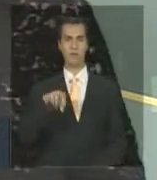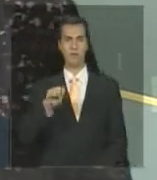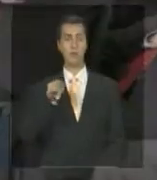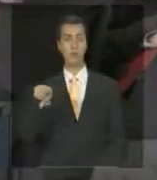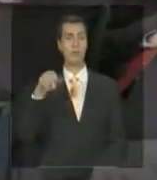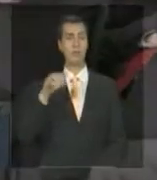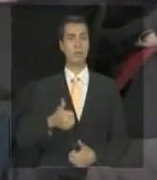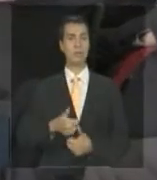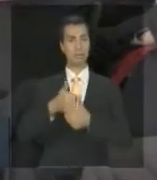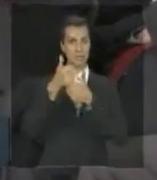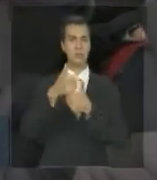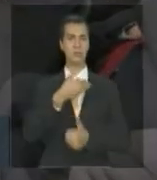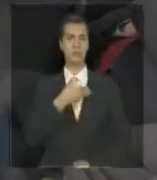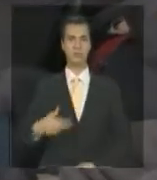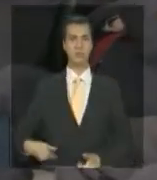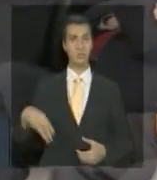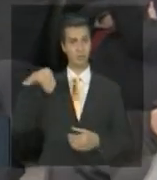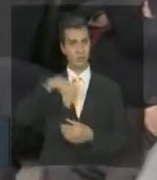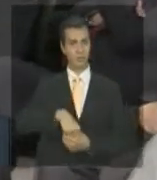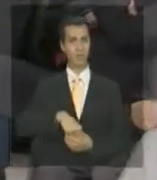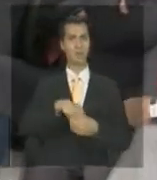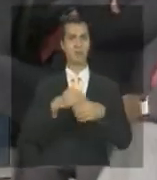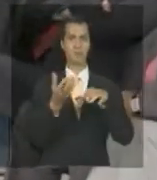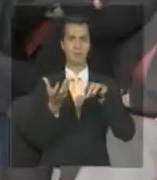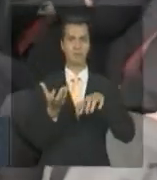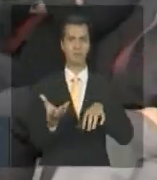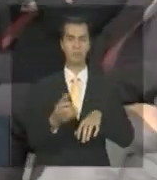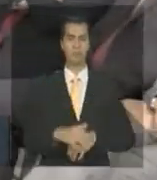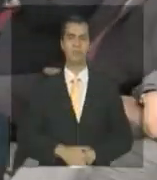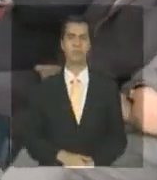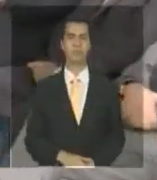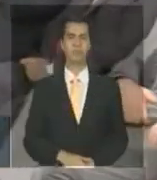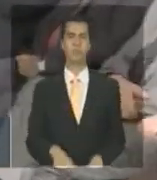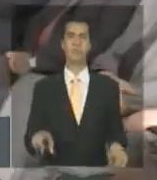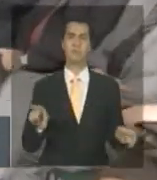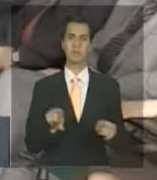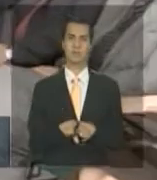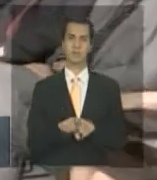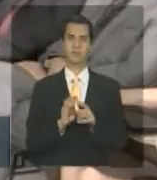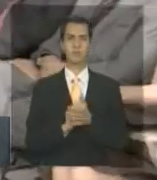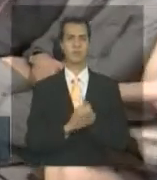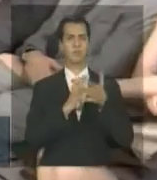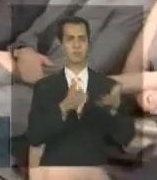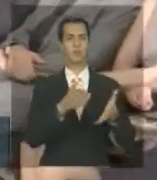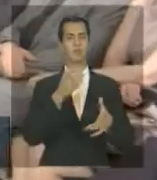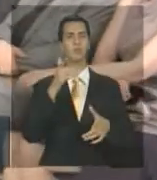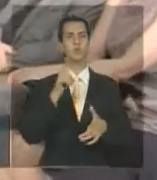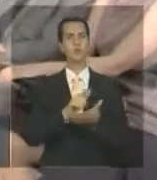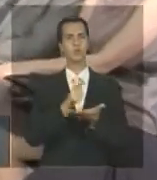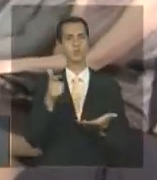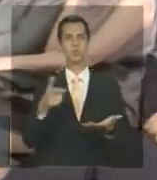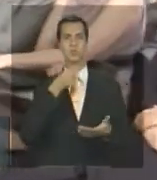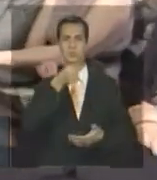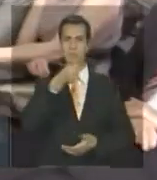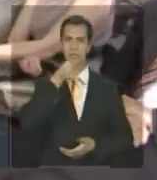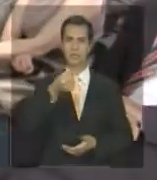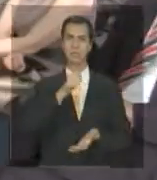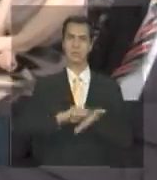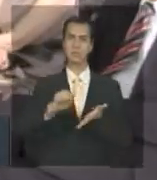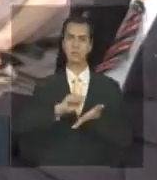do governo na Câmara dos Deputados. Cumprimentar os senhores jornalistas, fotógrafos